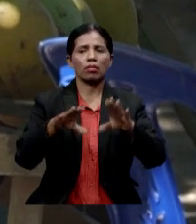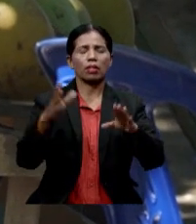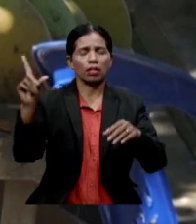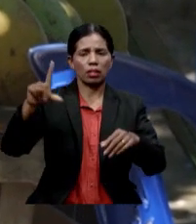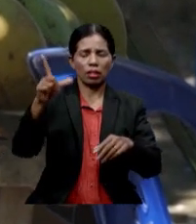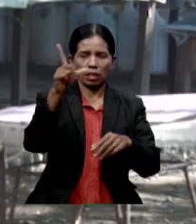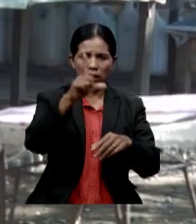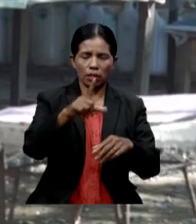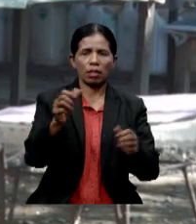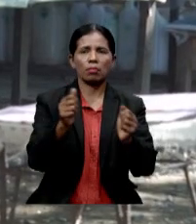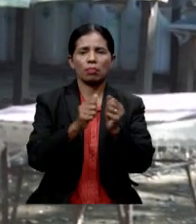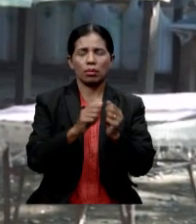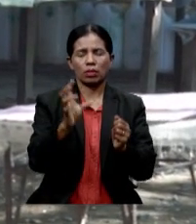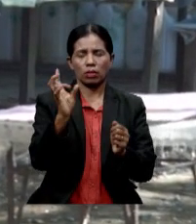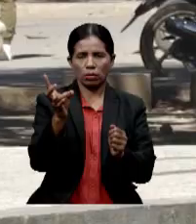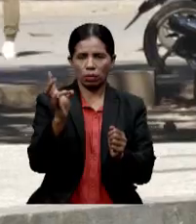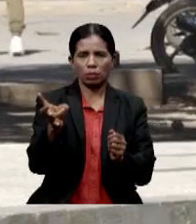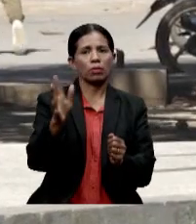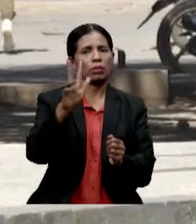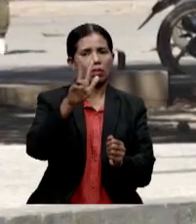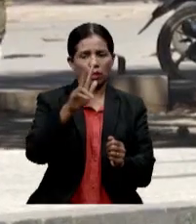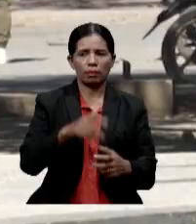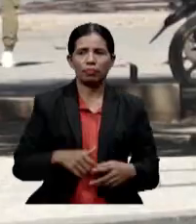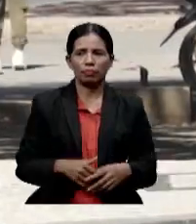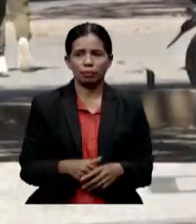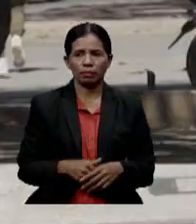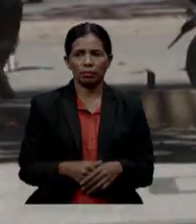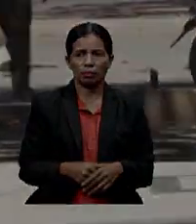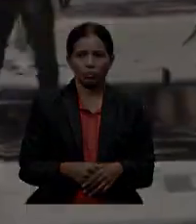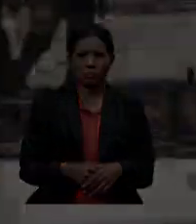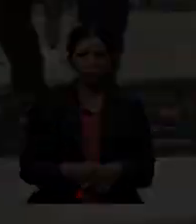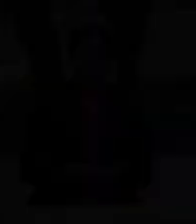sidere hamutuk hitunulu resintolu. Zefania Mendonça, Rafael dos Reis, GMN.